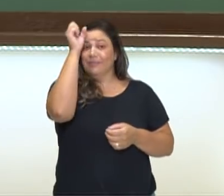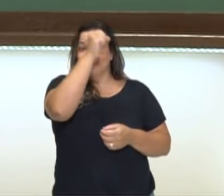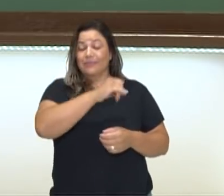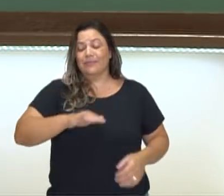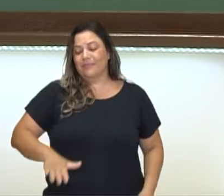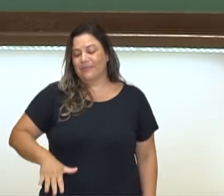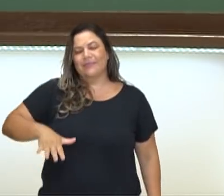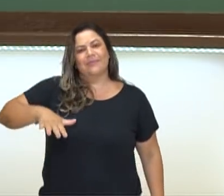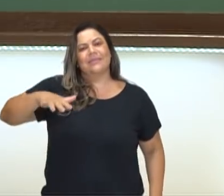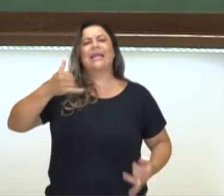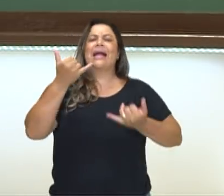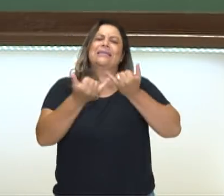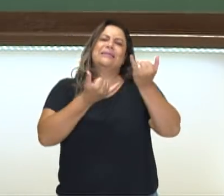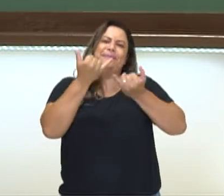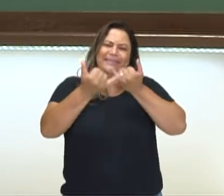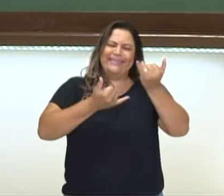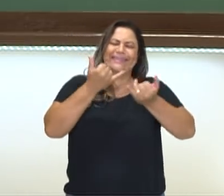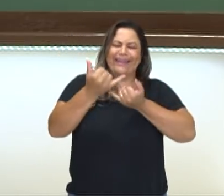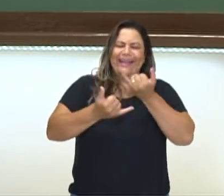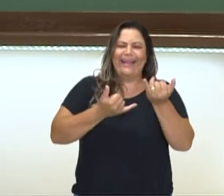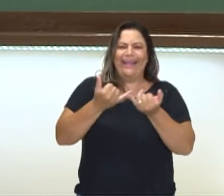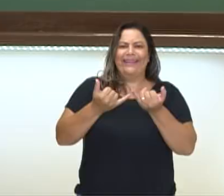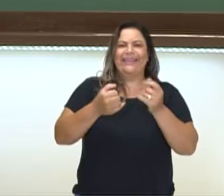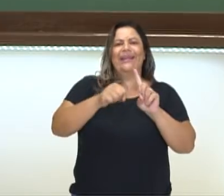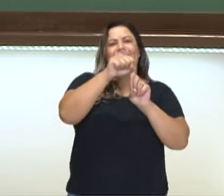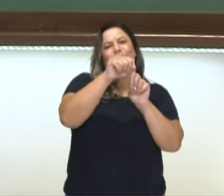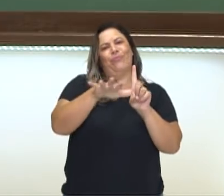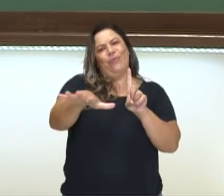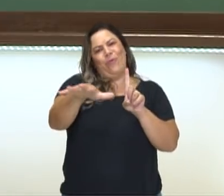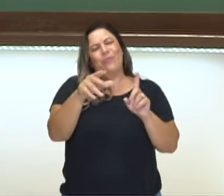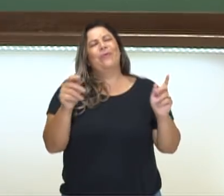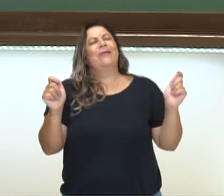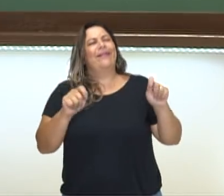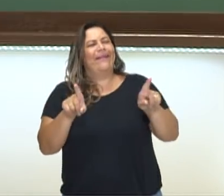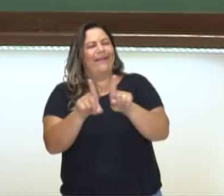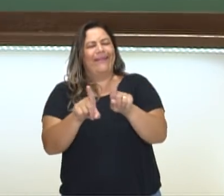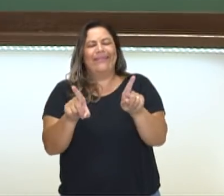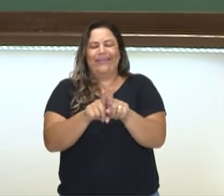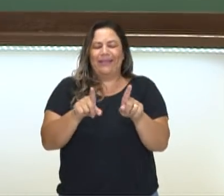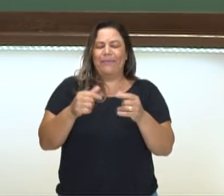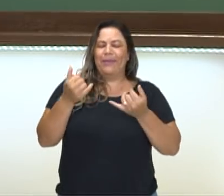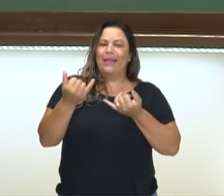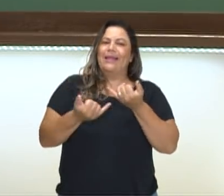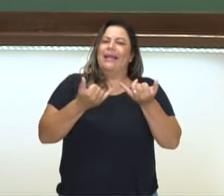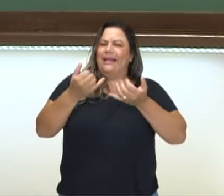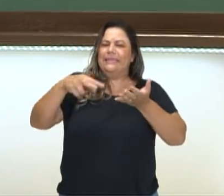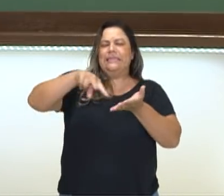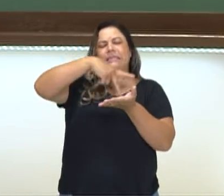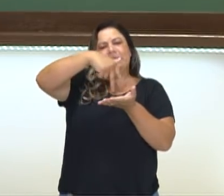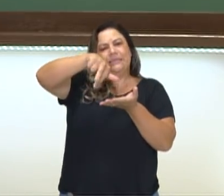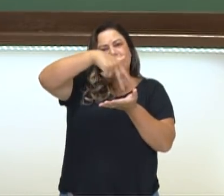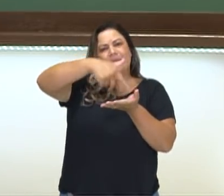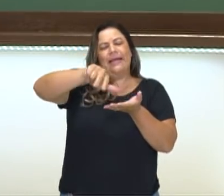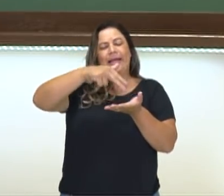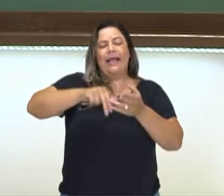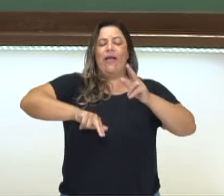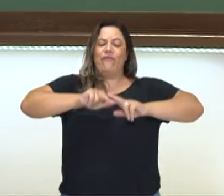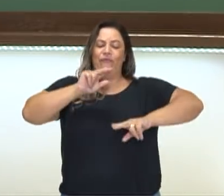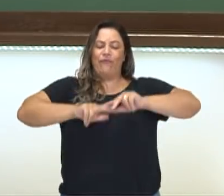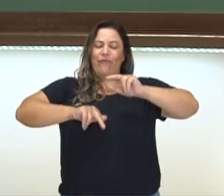pequeno as brincadeiras populares que fazem parte do folclore, as danças, vamos nas festas, como festa